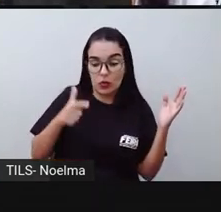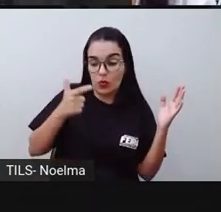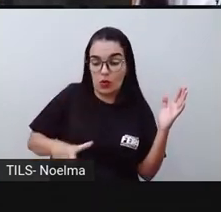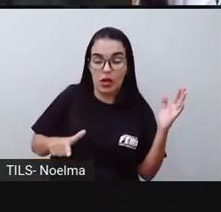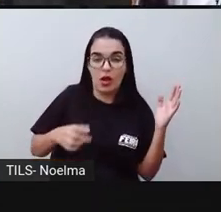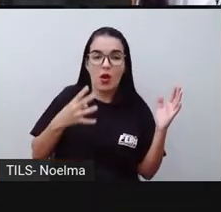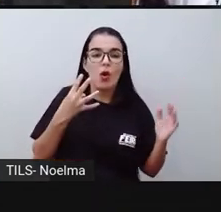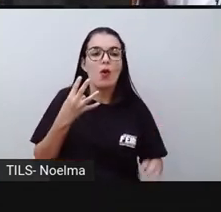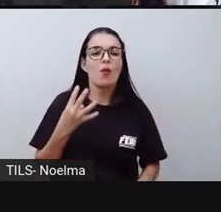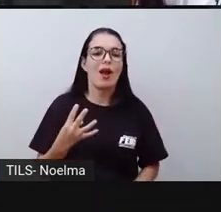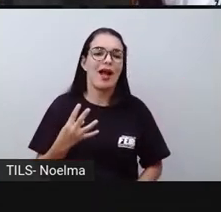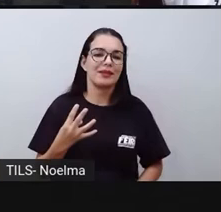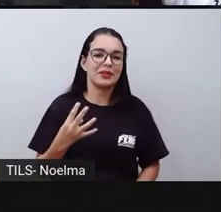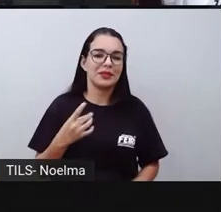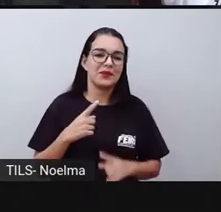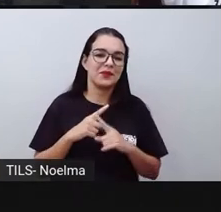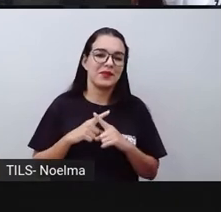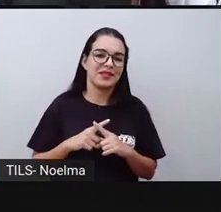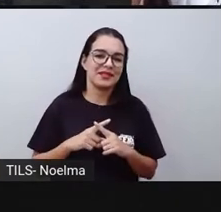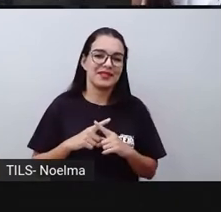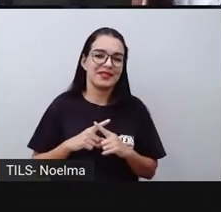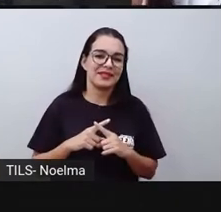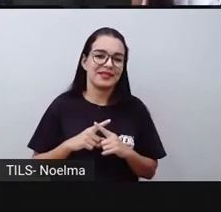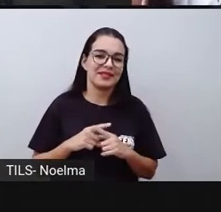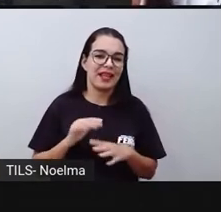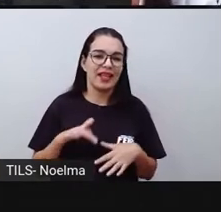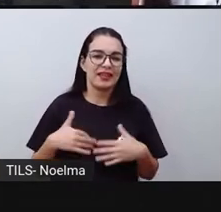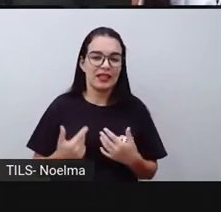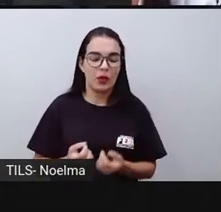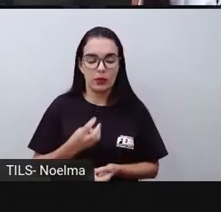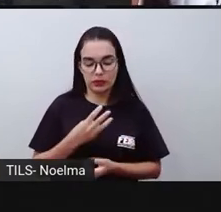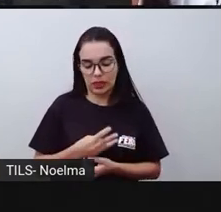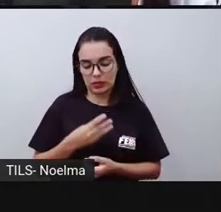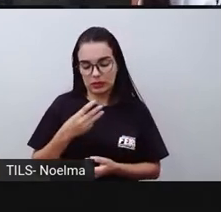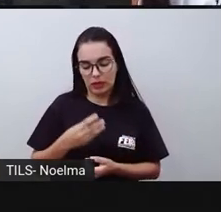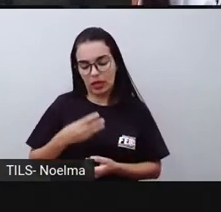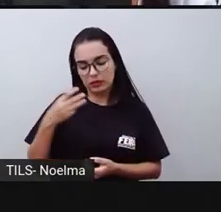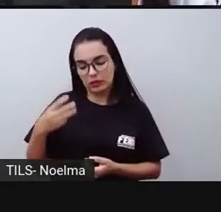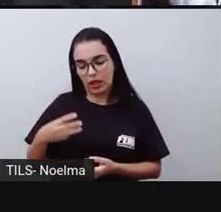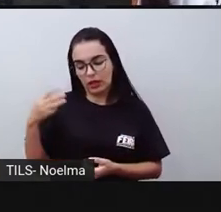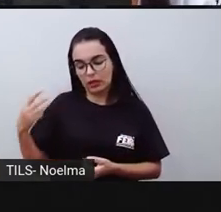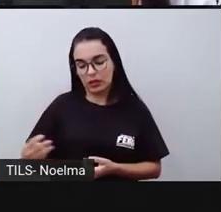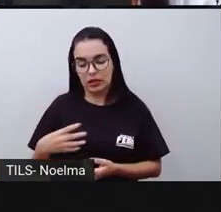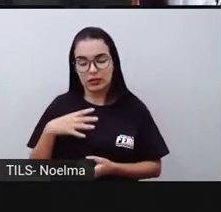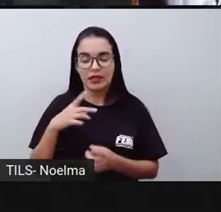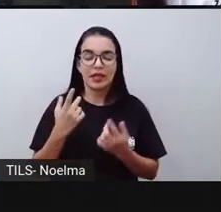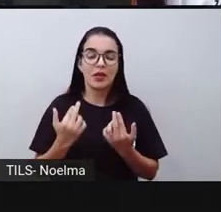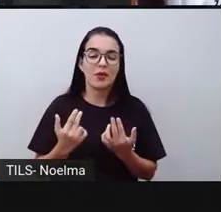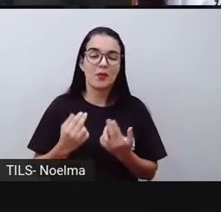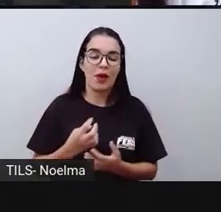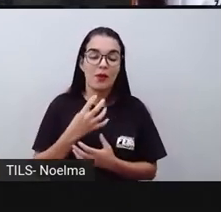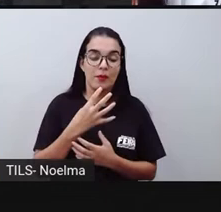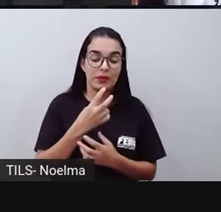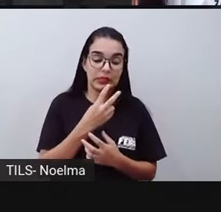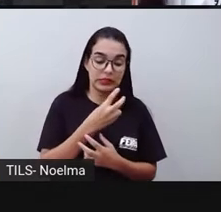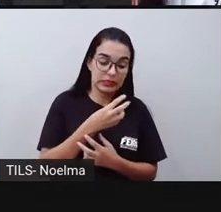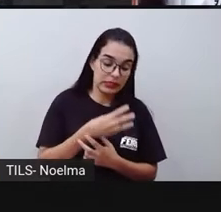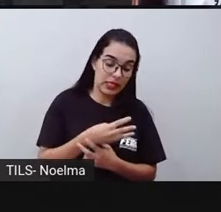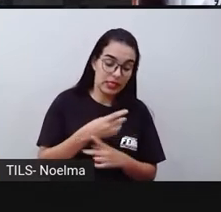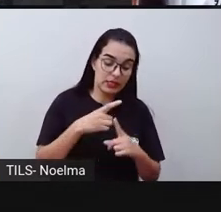somado 4 vezes. Então, 3 mais 3 mais 3 mais 3 é a mesma coisa que 3